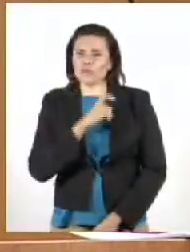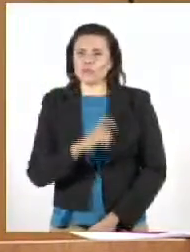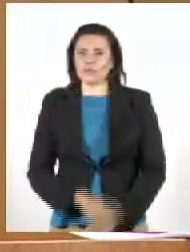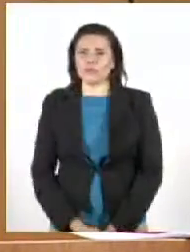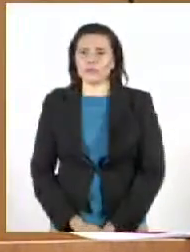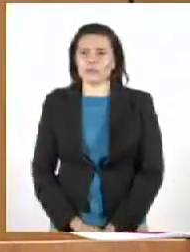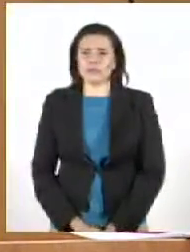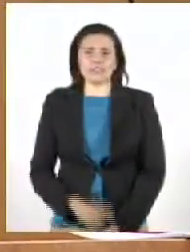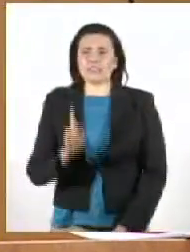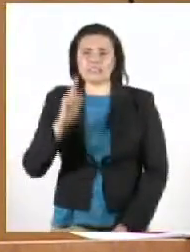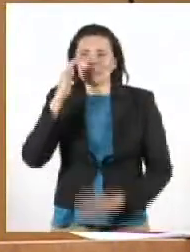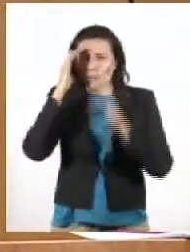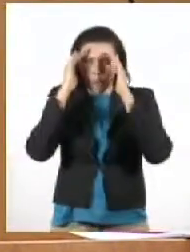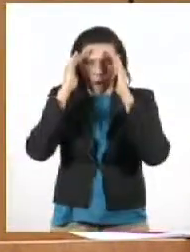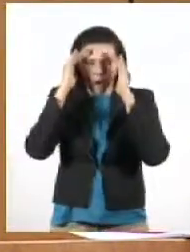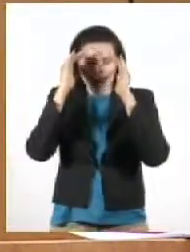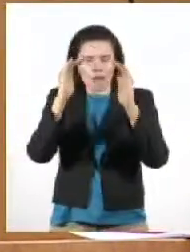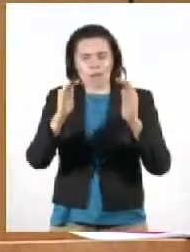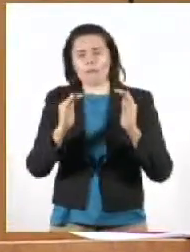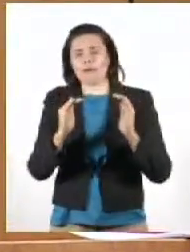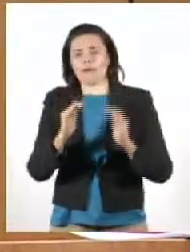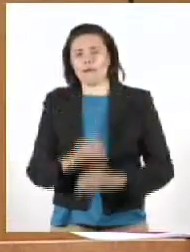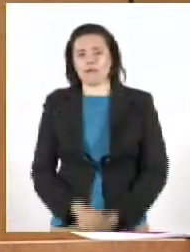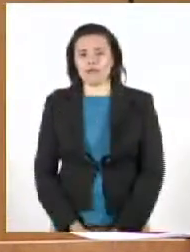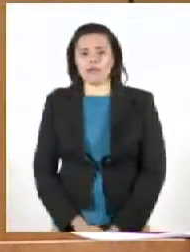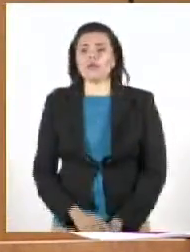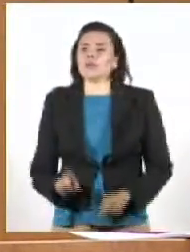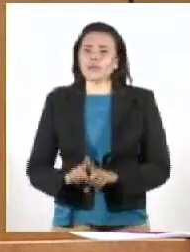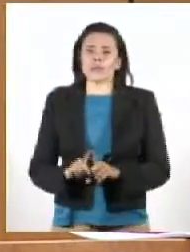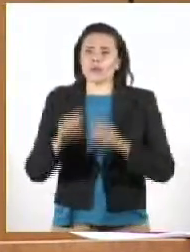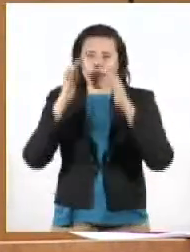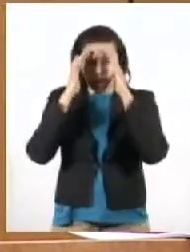desrespeitosos a nosso respeito e ao respeito de nossos familiares.